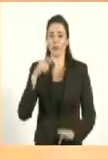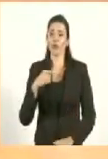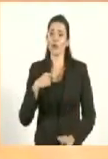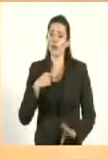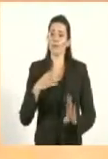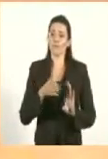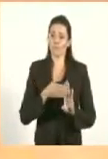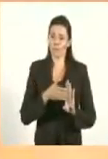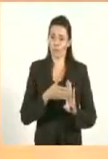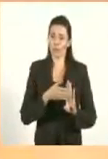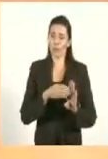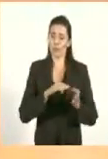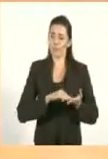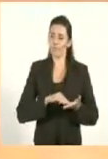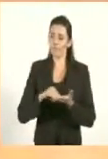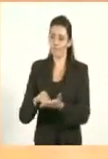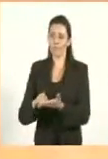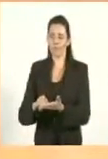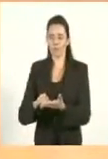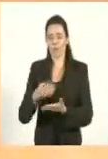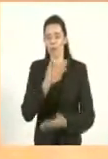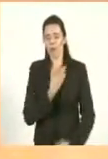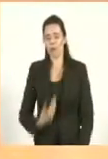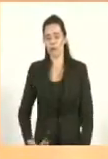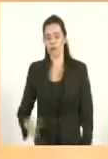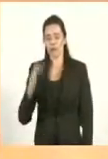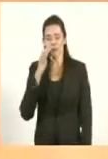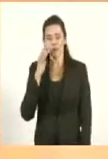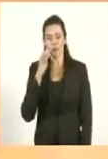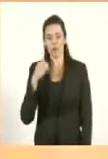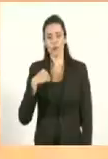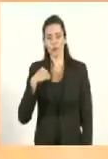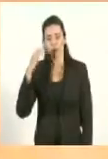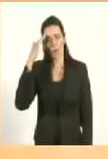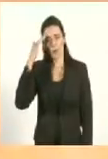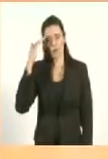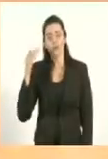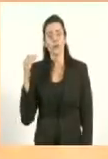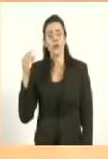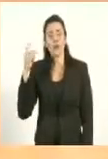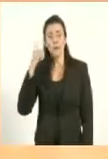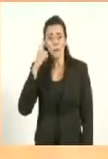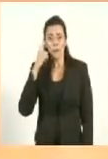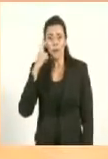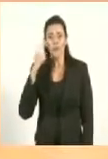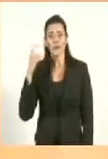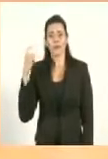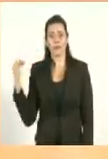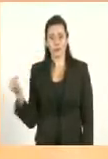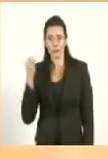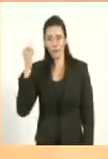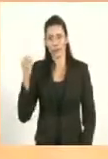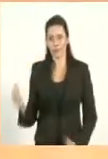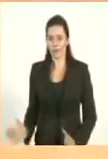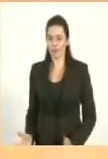as reivindicações dessa importante categoria para o Estado, justamente visando